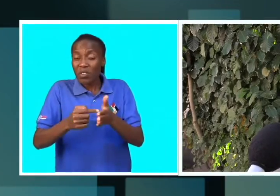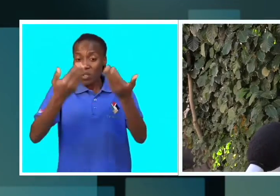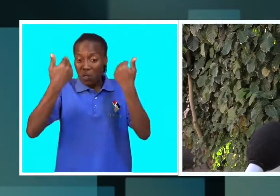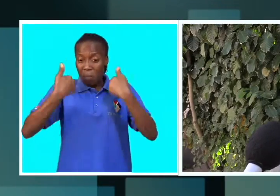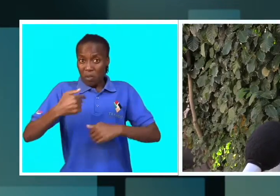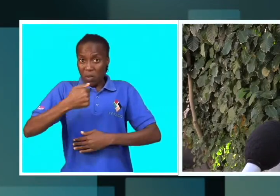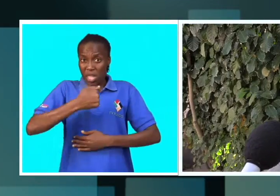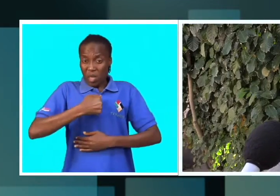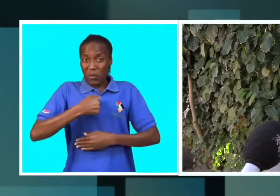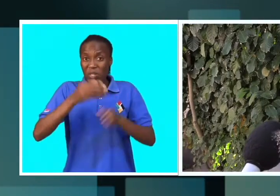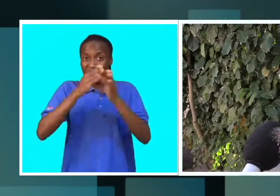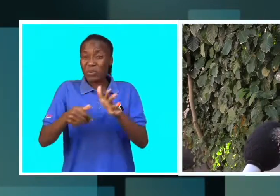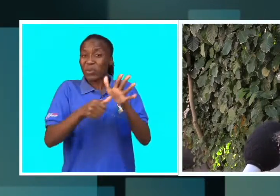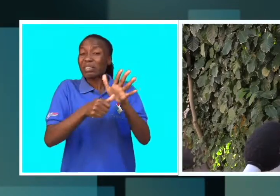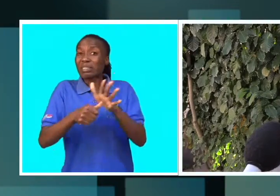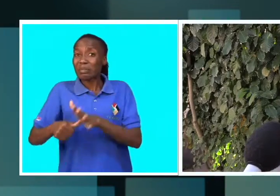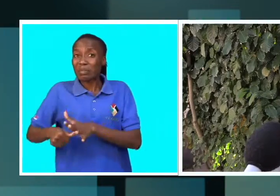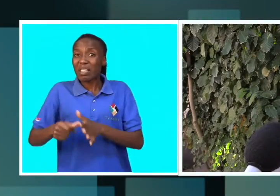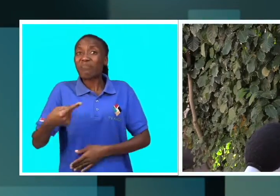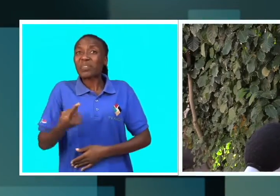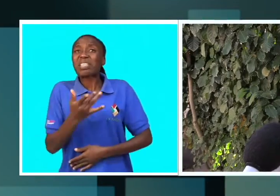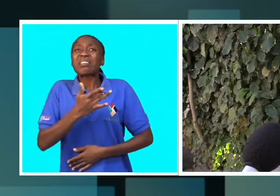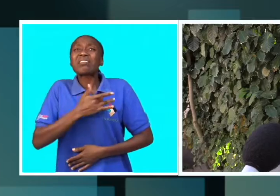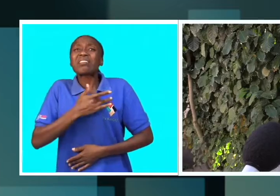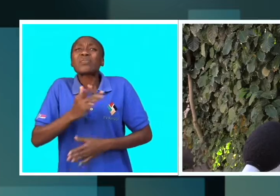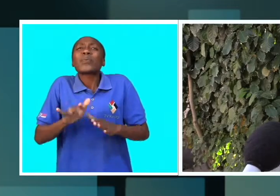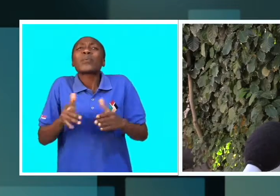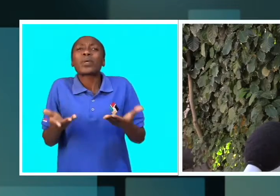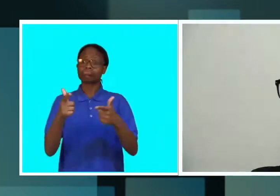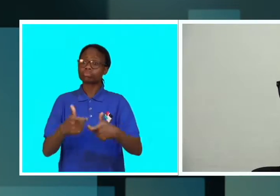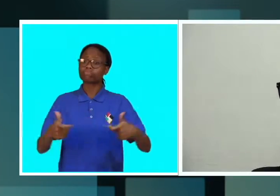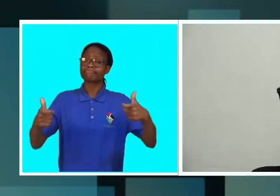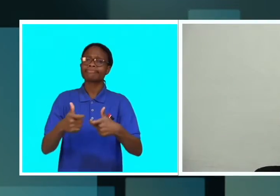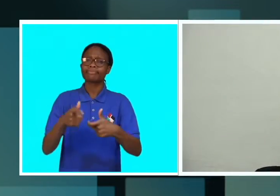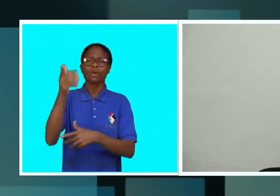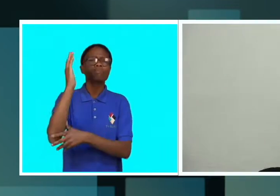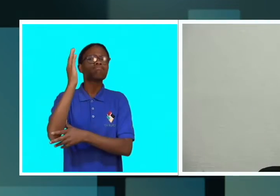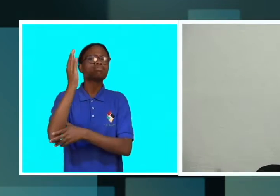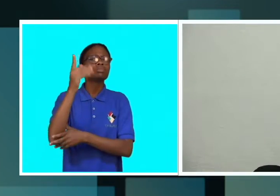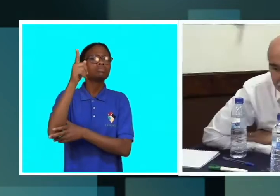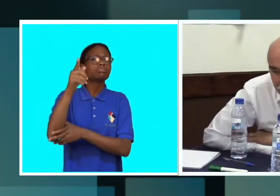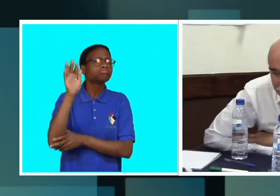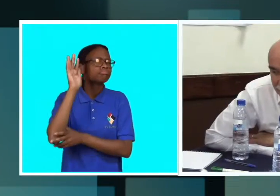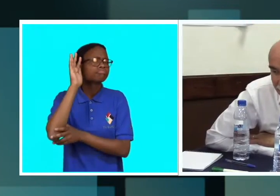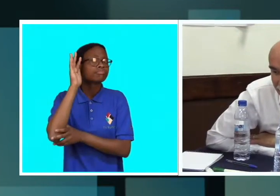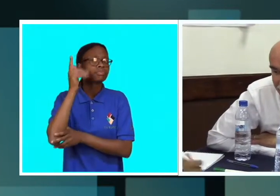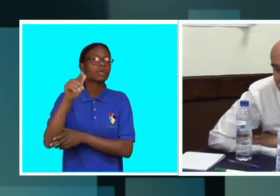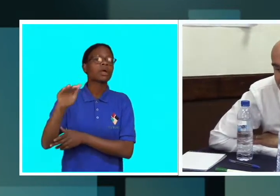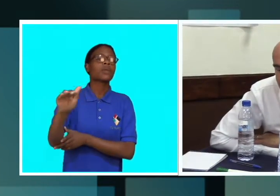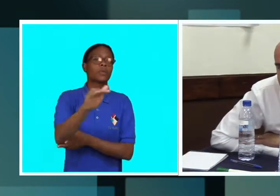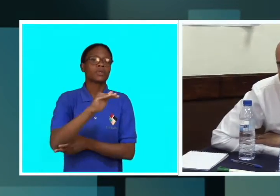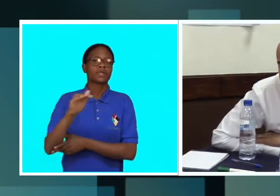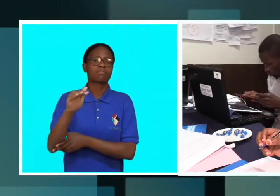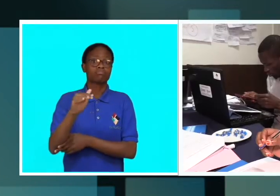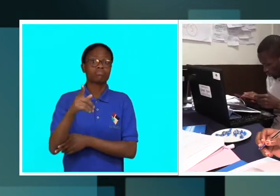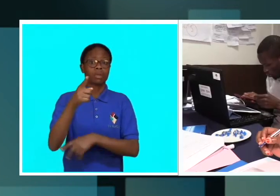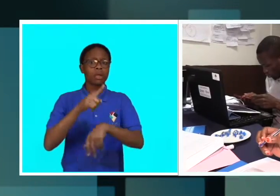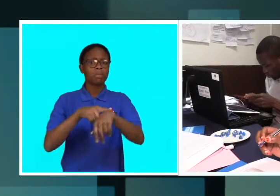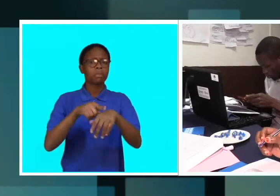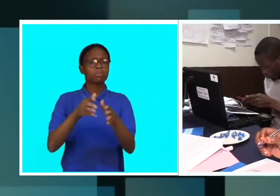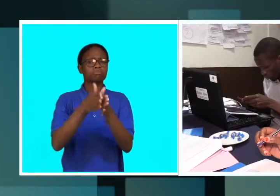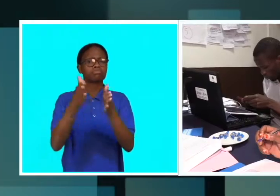comigo? Se as pessoas me excluíssem? O que eu faria? As oficinas que estão a produzir as recomendações da